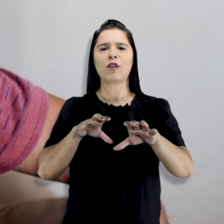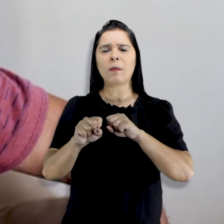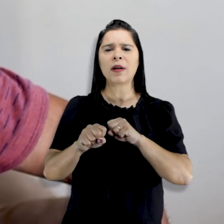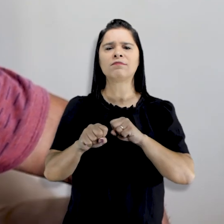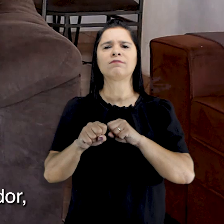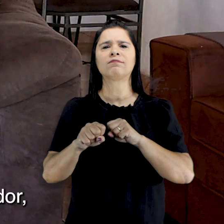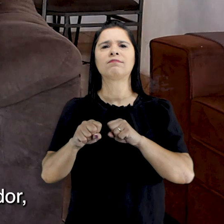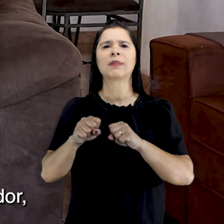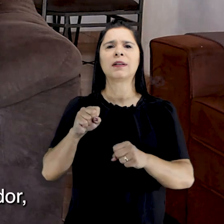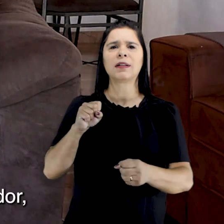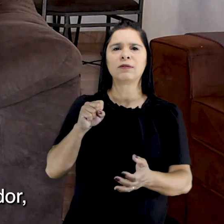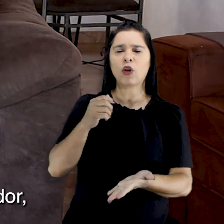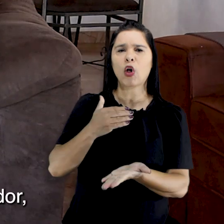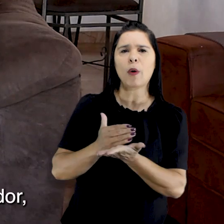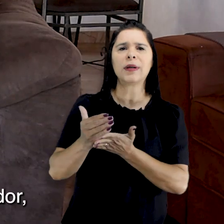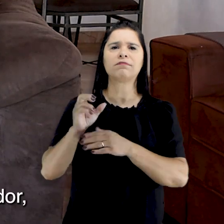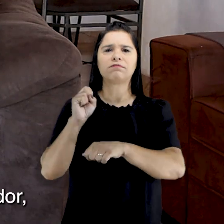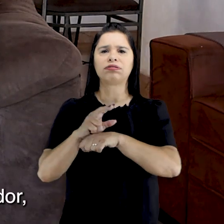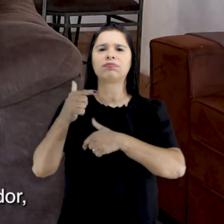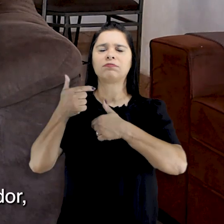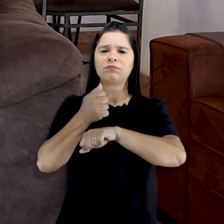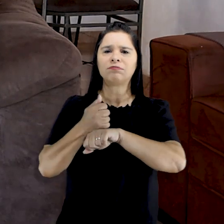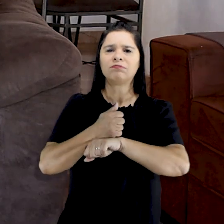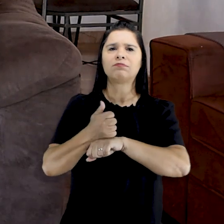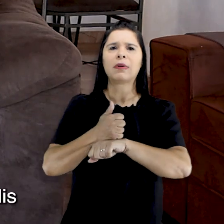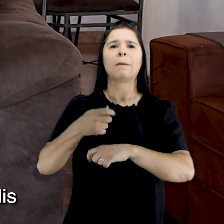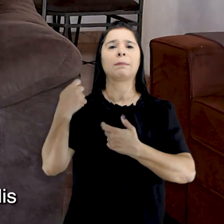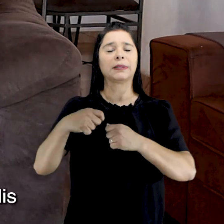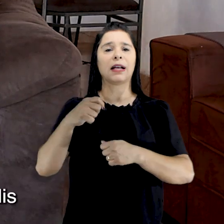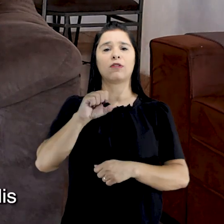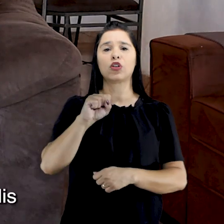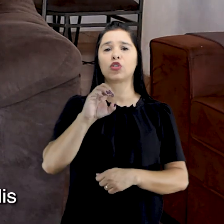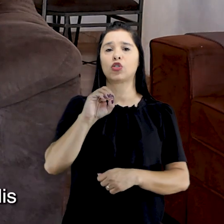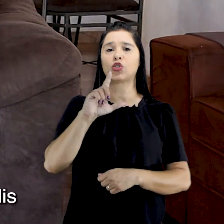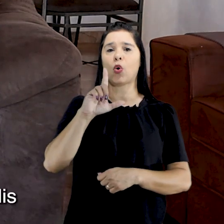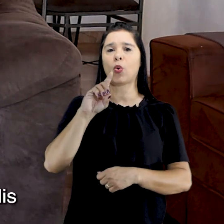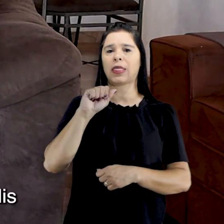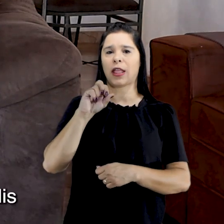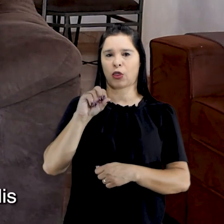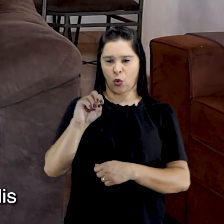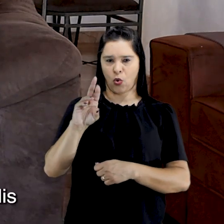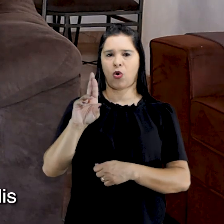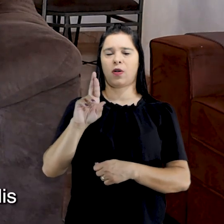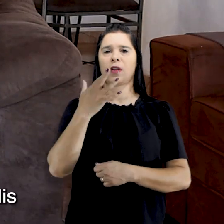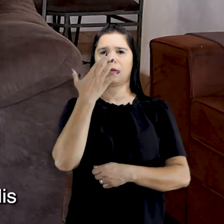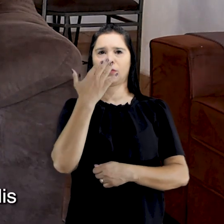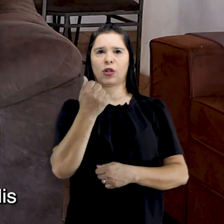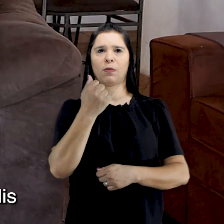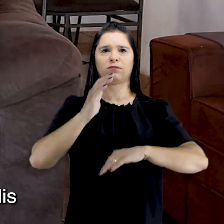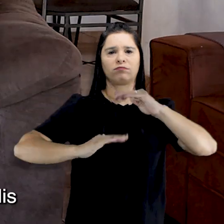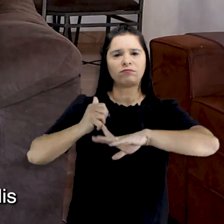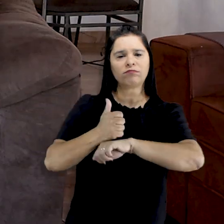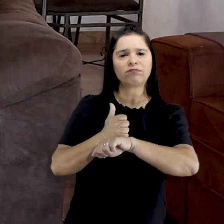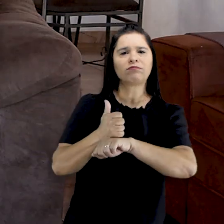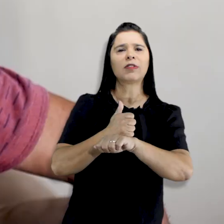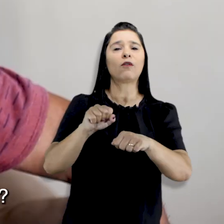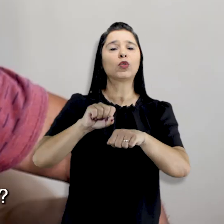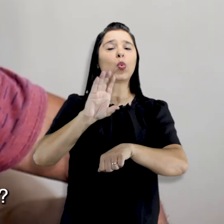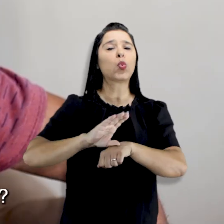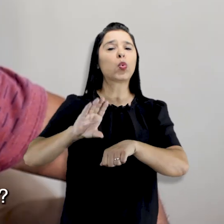lá. Lá estava precisando de soldador, então me aperfeiçoei em solda, inclusive fiz um curso em Divinópolis,